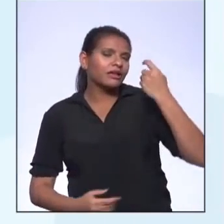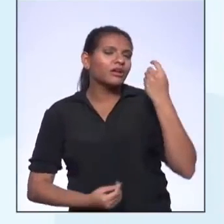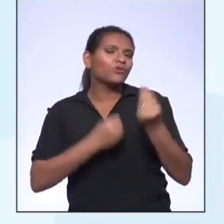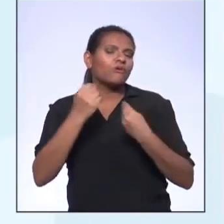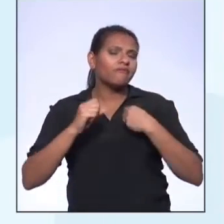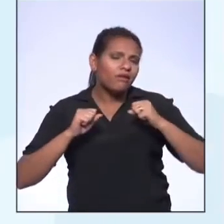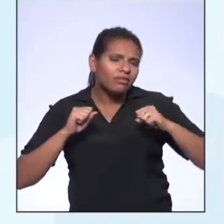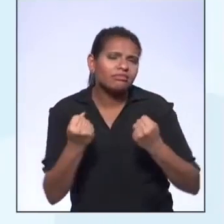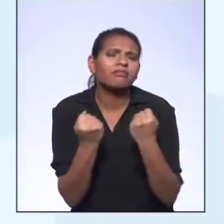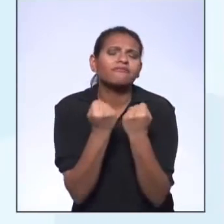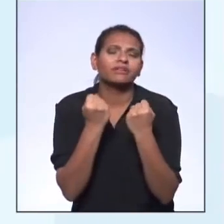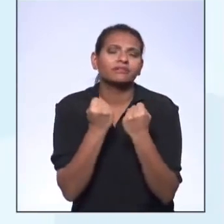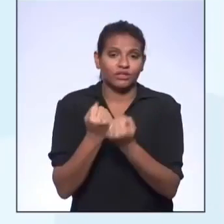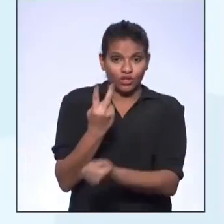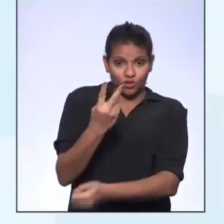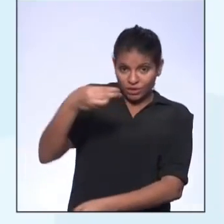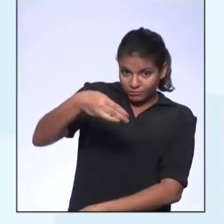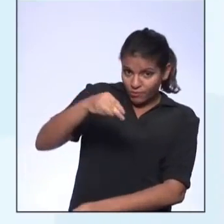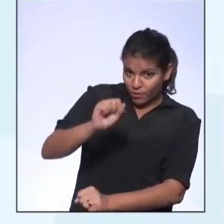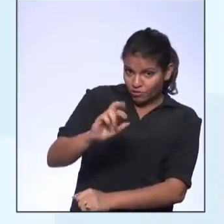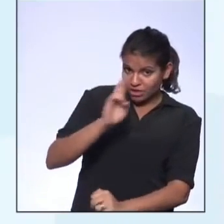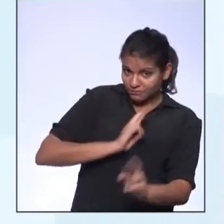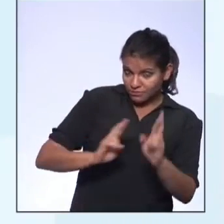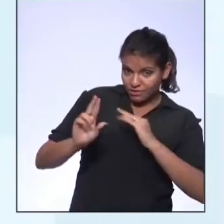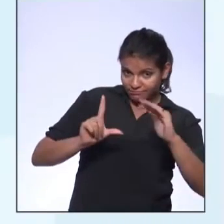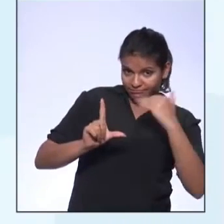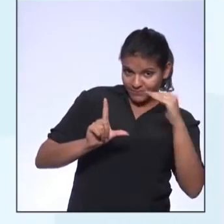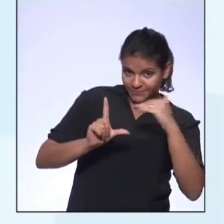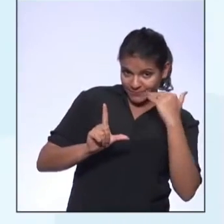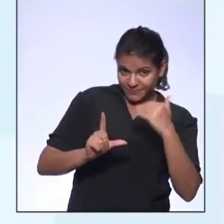2 minutos para responder e a gente já volta.